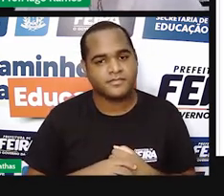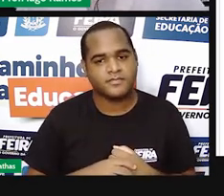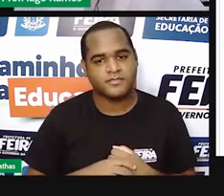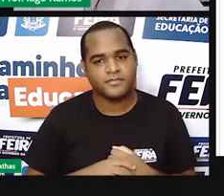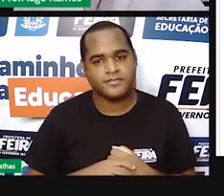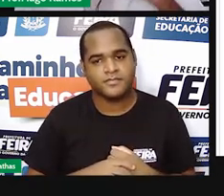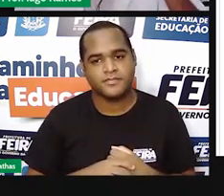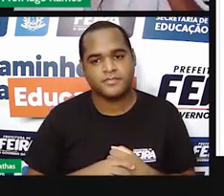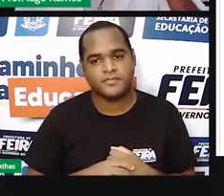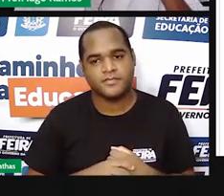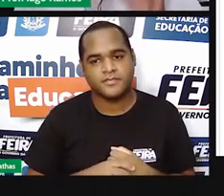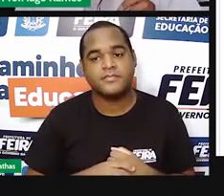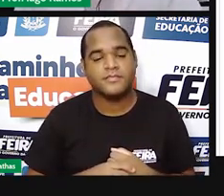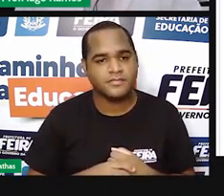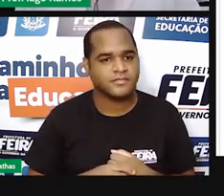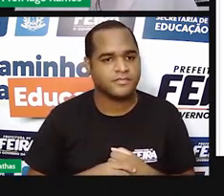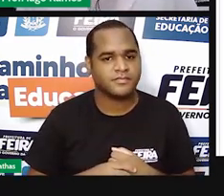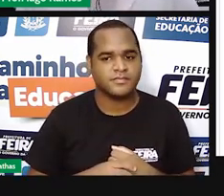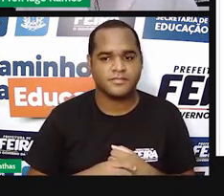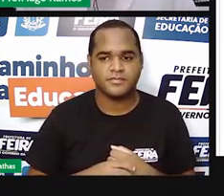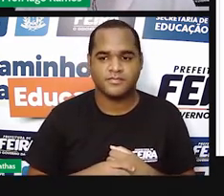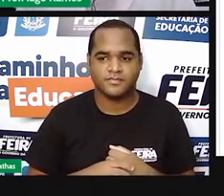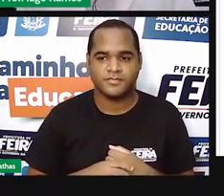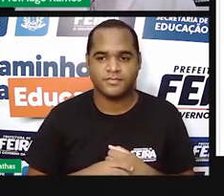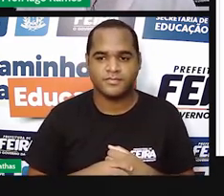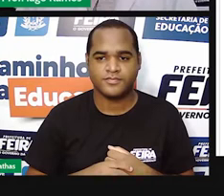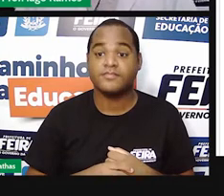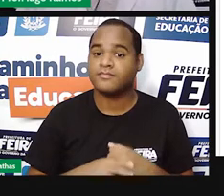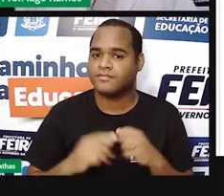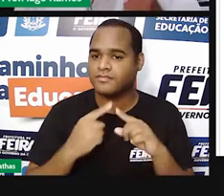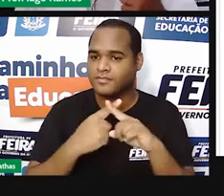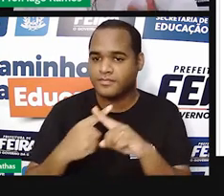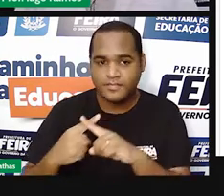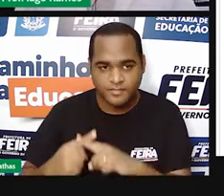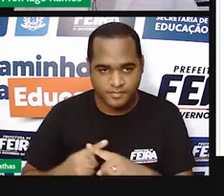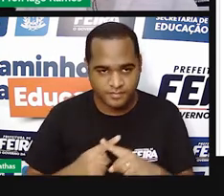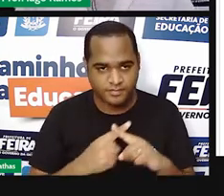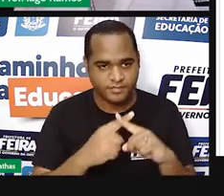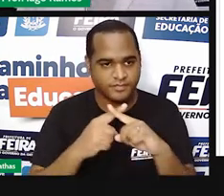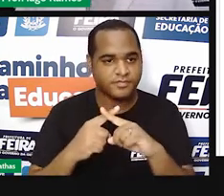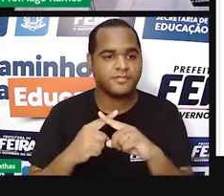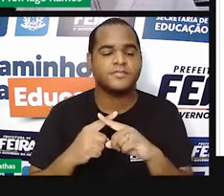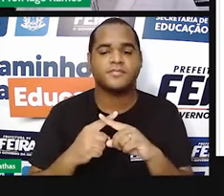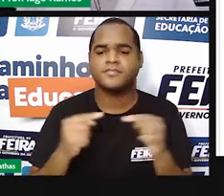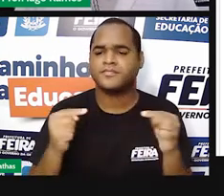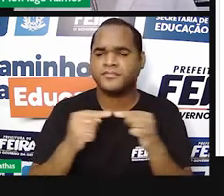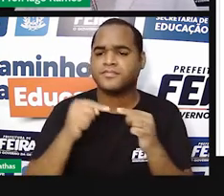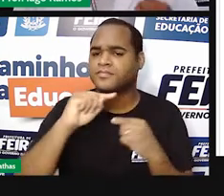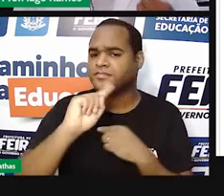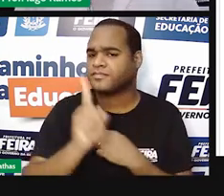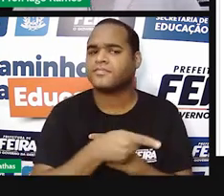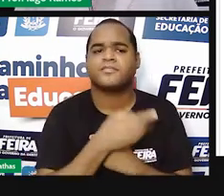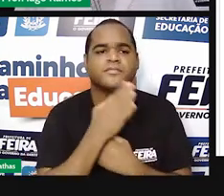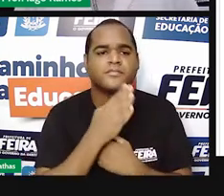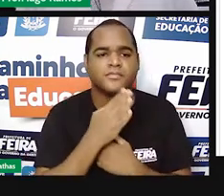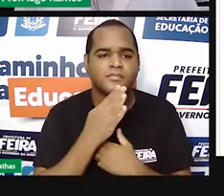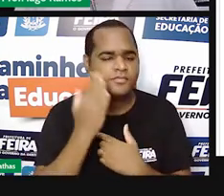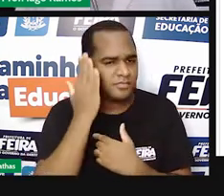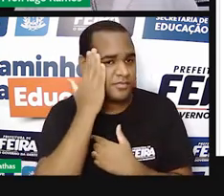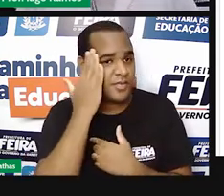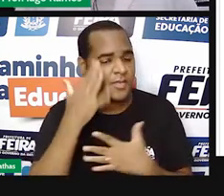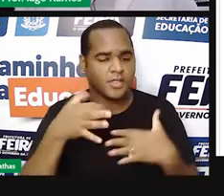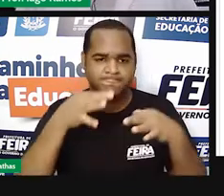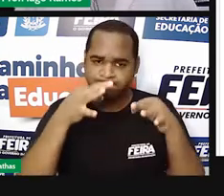comigo olha só e o jogo da velha um jogo popular e eu tenho certeza muito